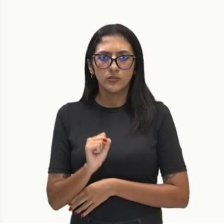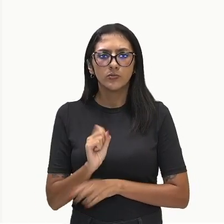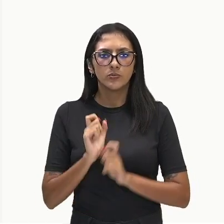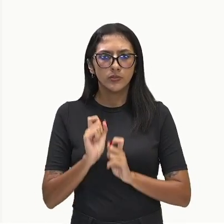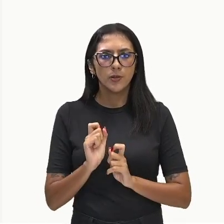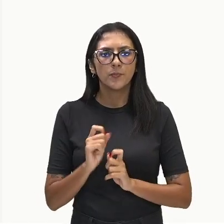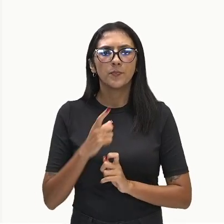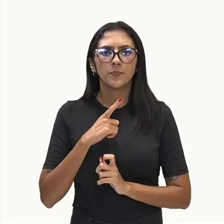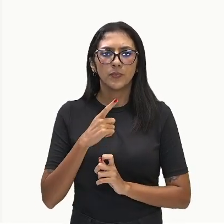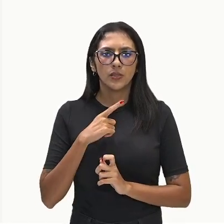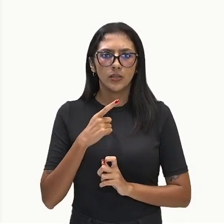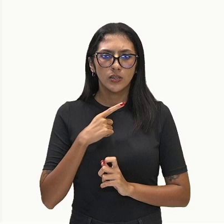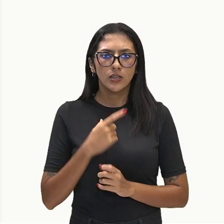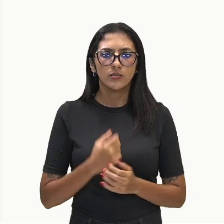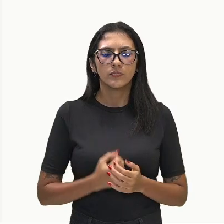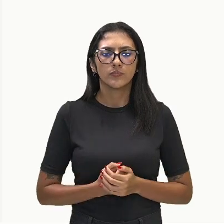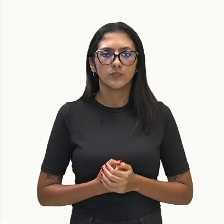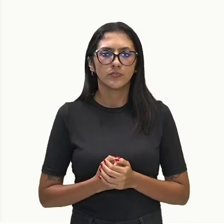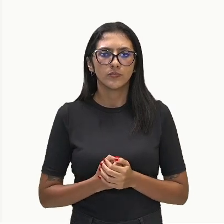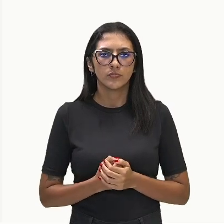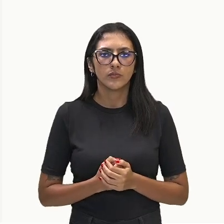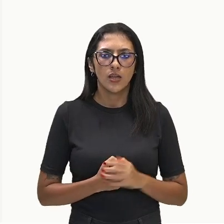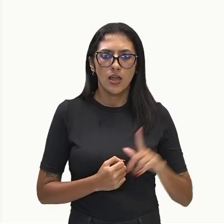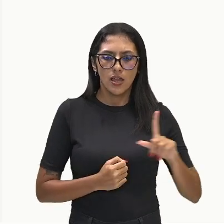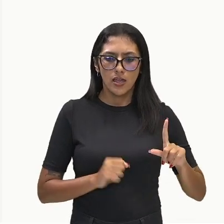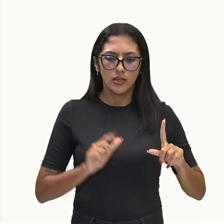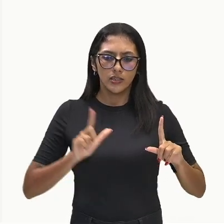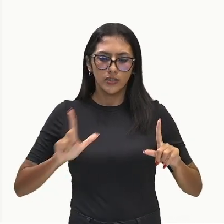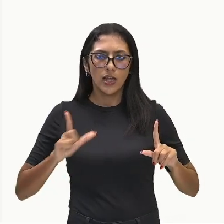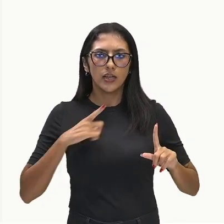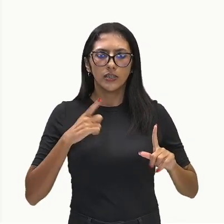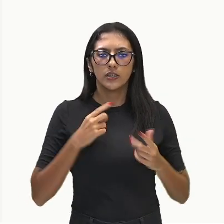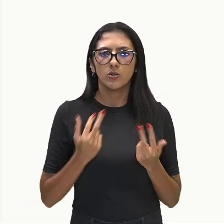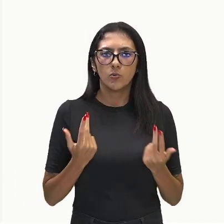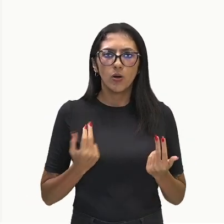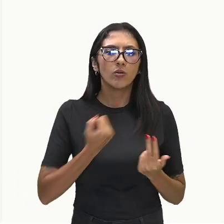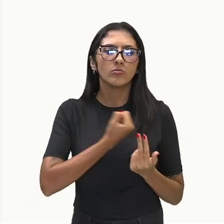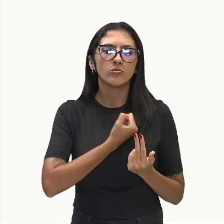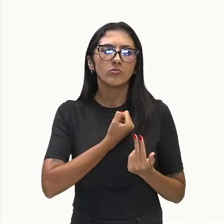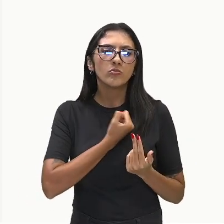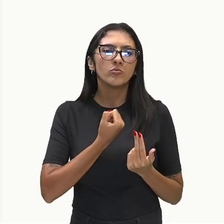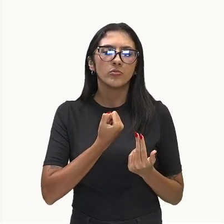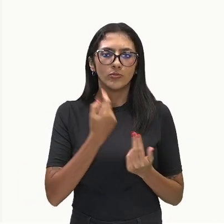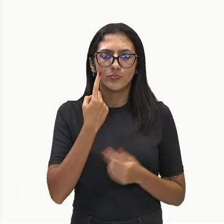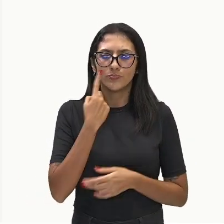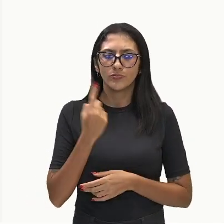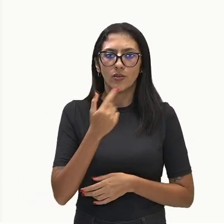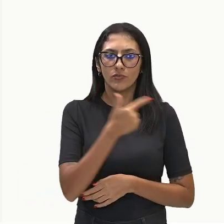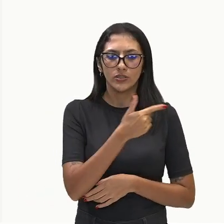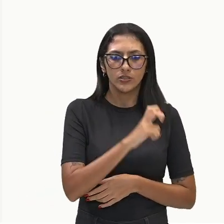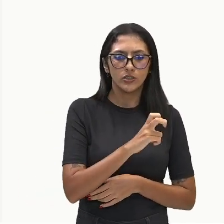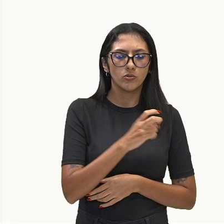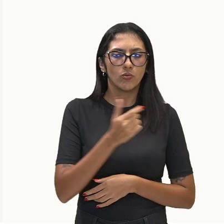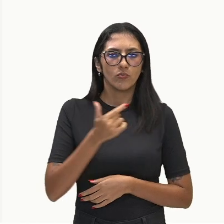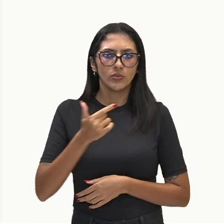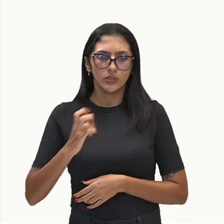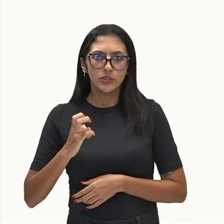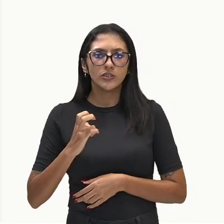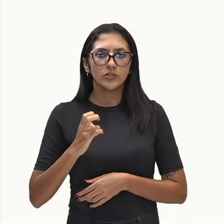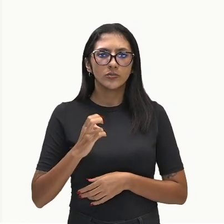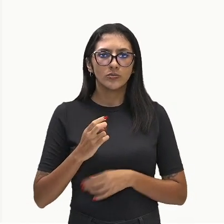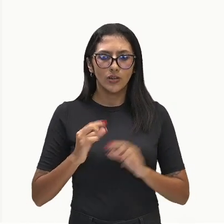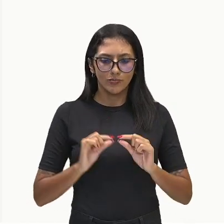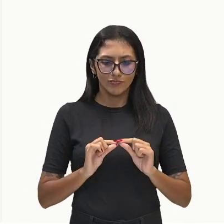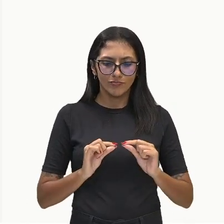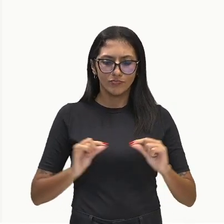apresenta dois lados iguais e o terceiro lado é diferente. Então, temos os dois lados iguais a 25 e o terceiro lado,